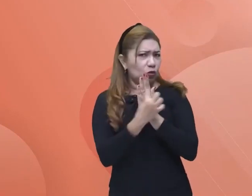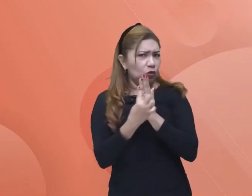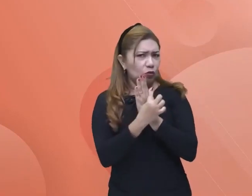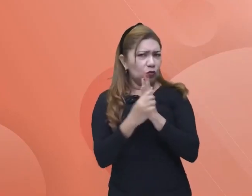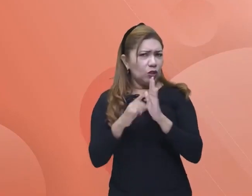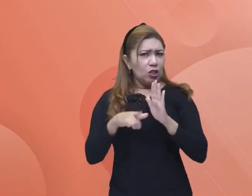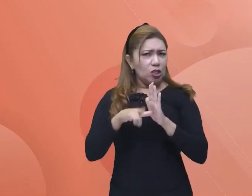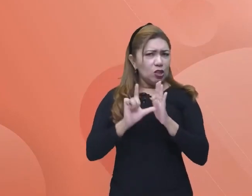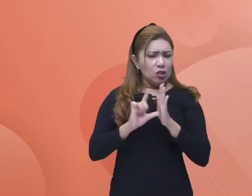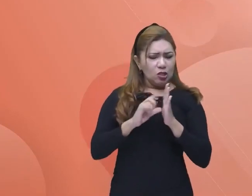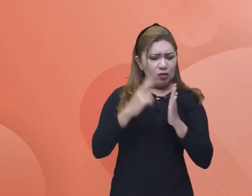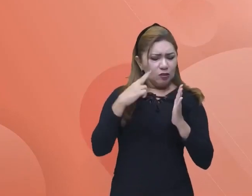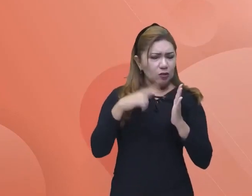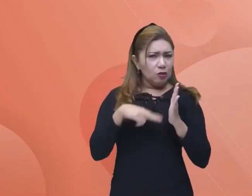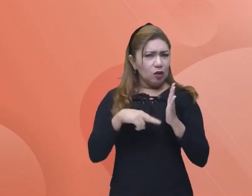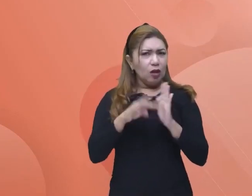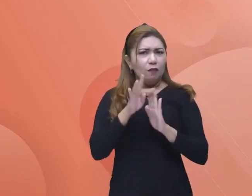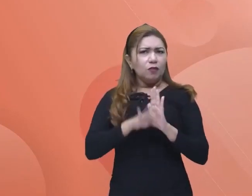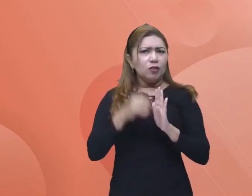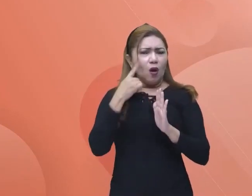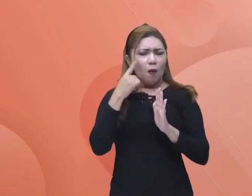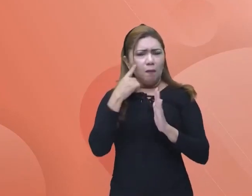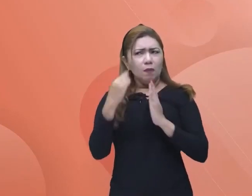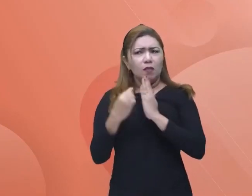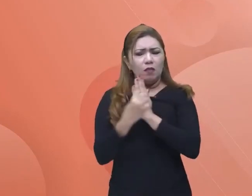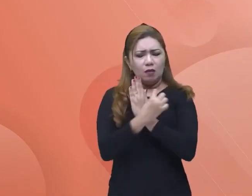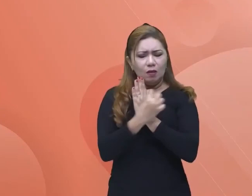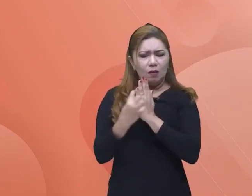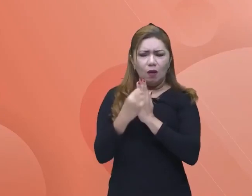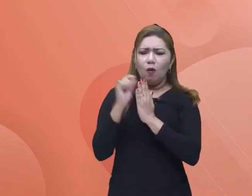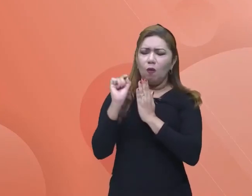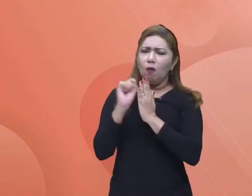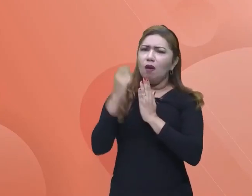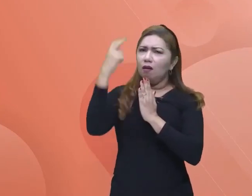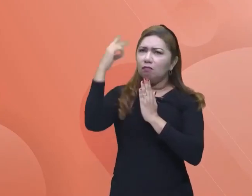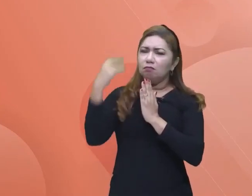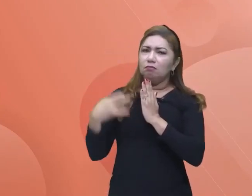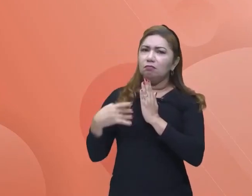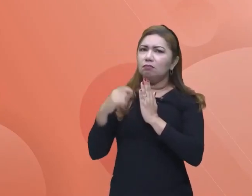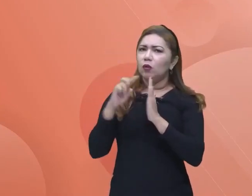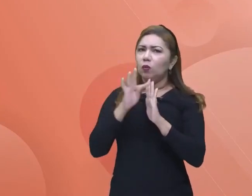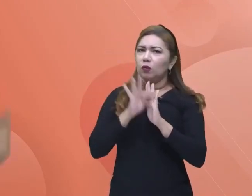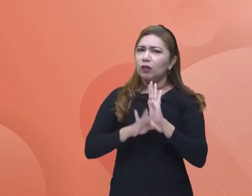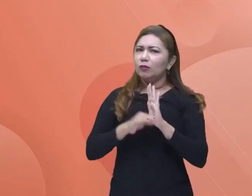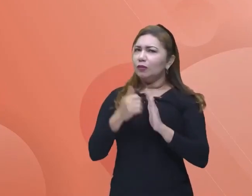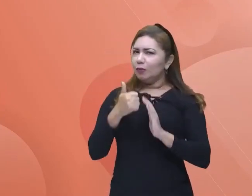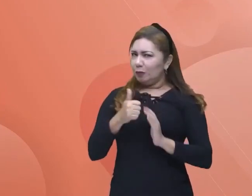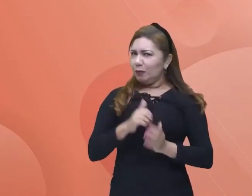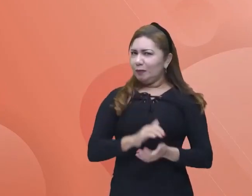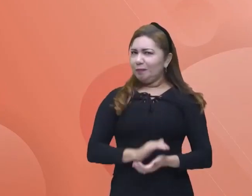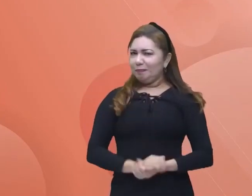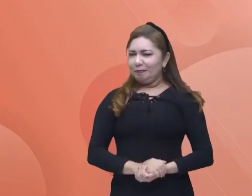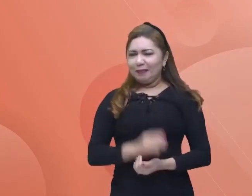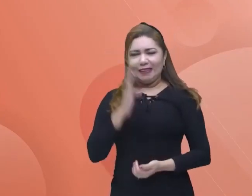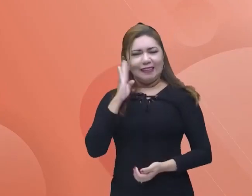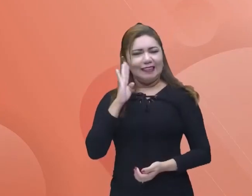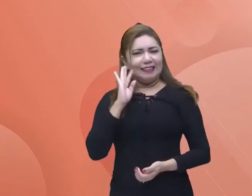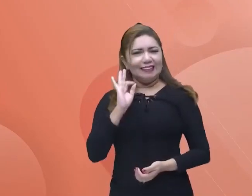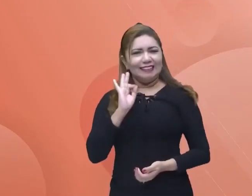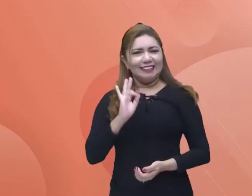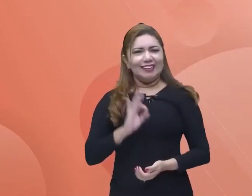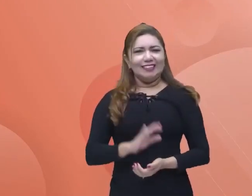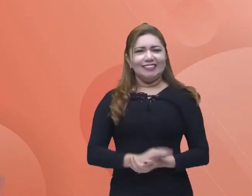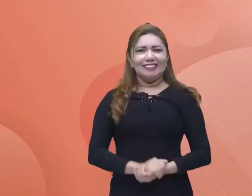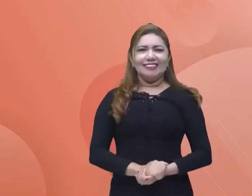texto, tente entender através do título o que conta o texto. Tá certo? Beleza, ótimo,